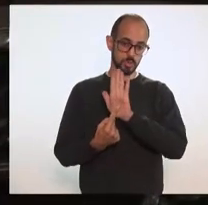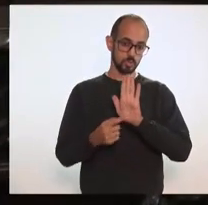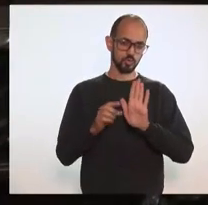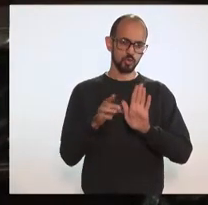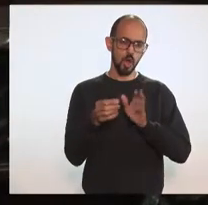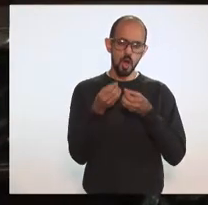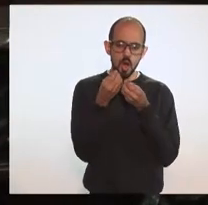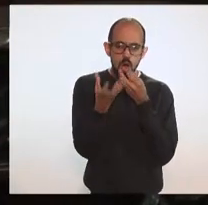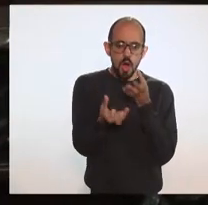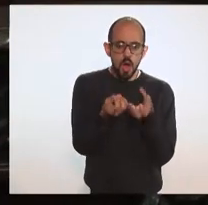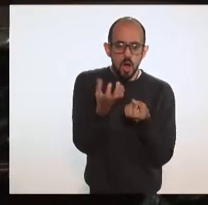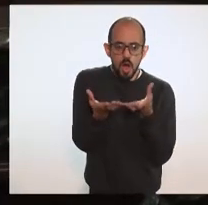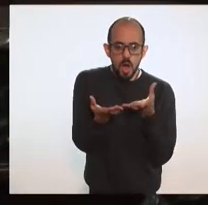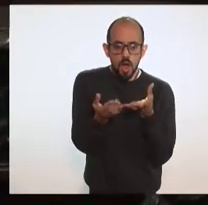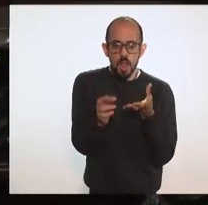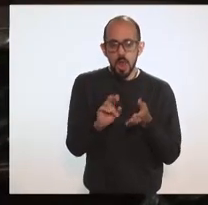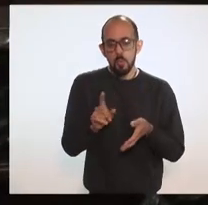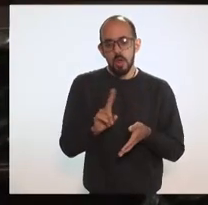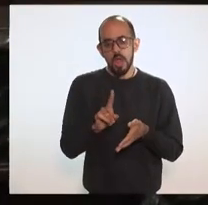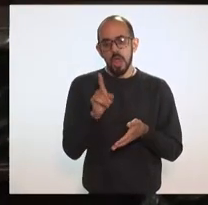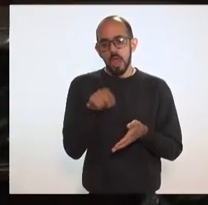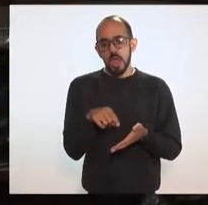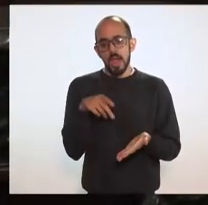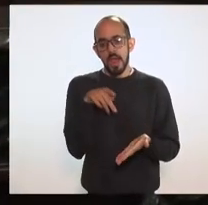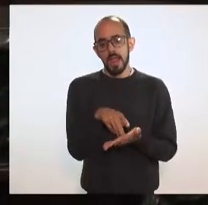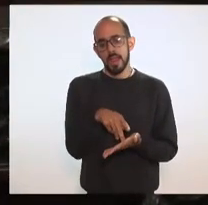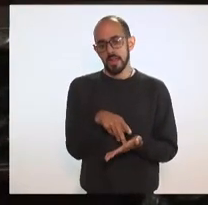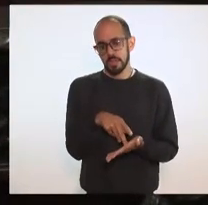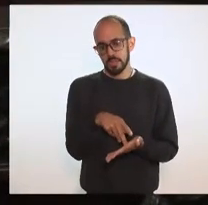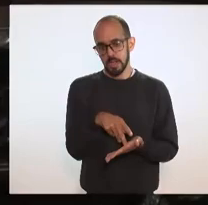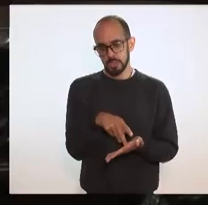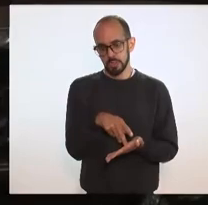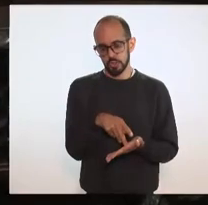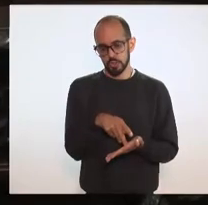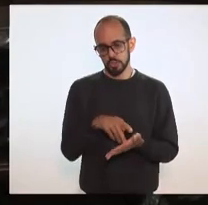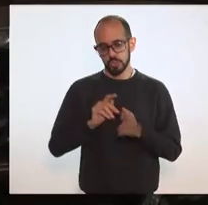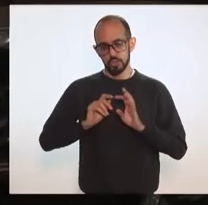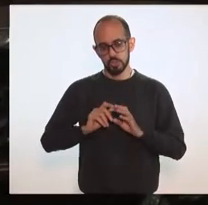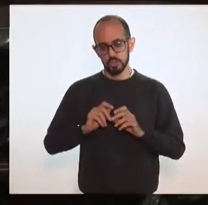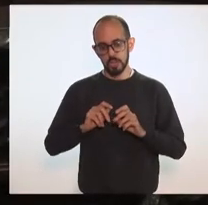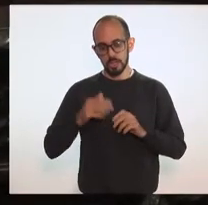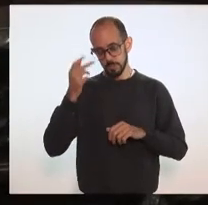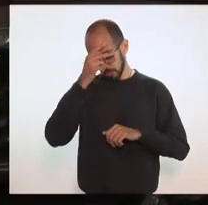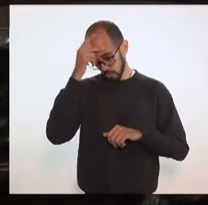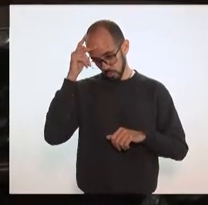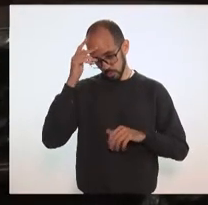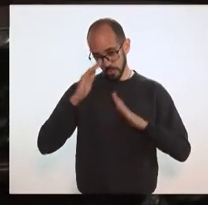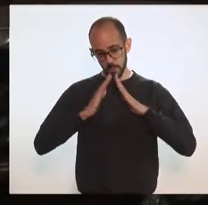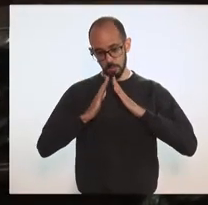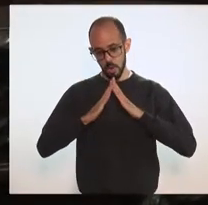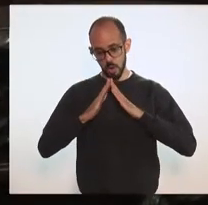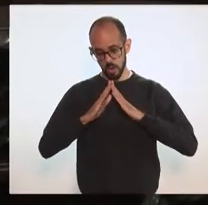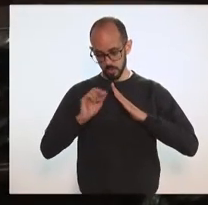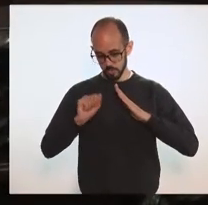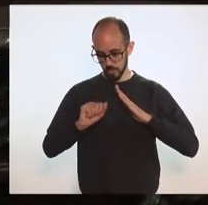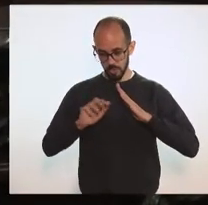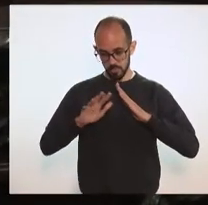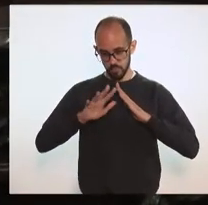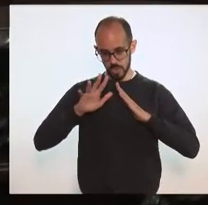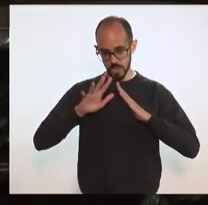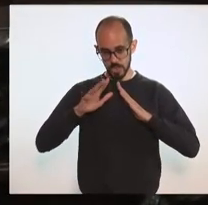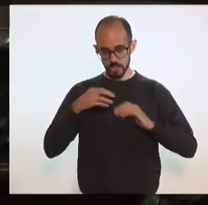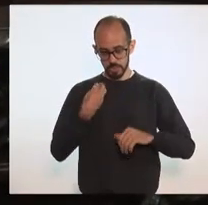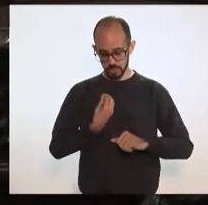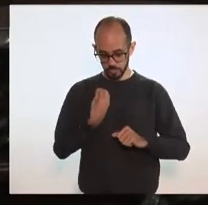desabafo que eu trago aqui é a realidade daqueles e daquelas que vivem na favela que vive